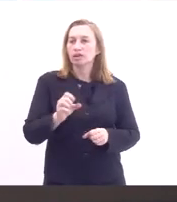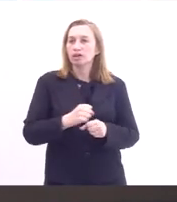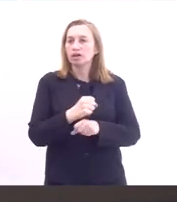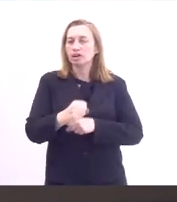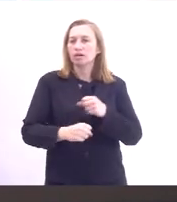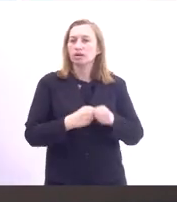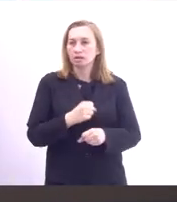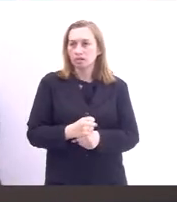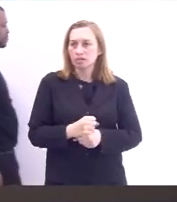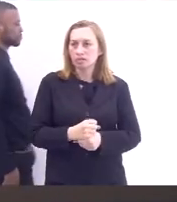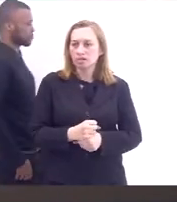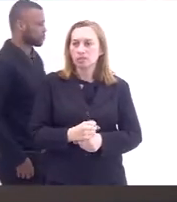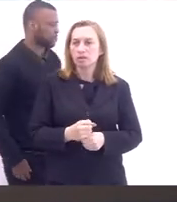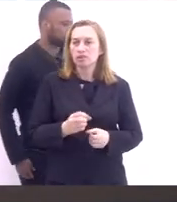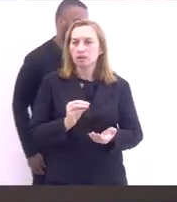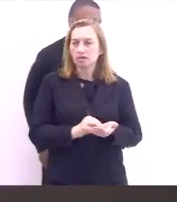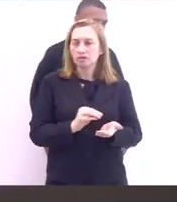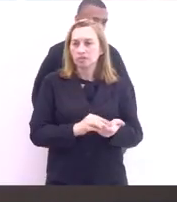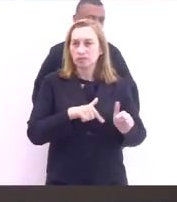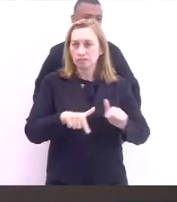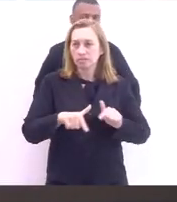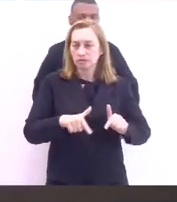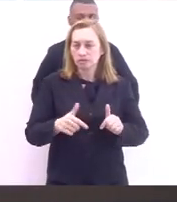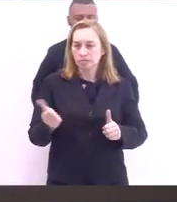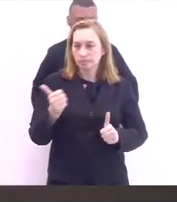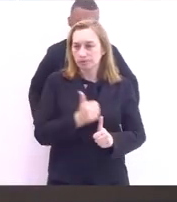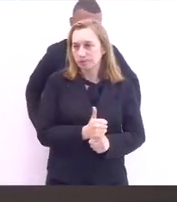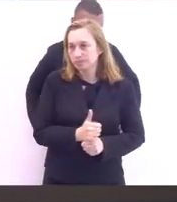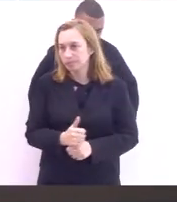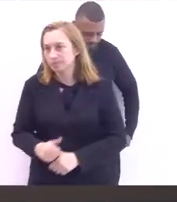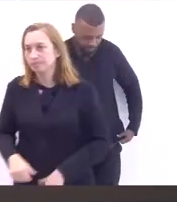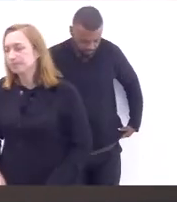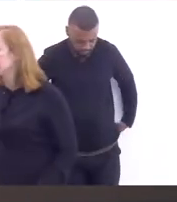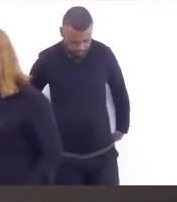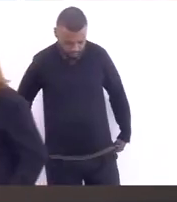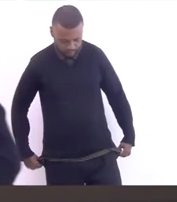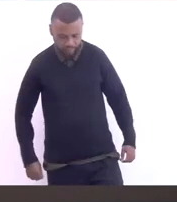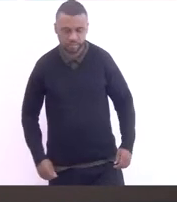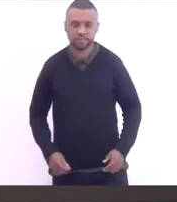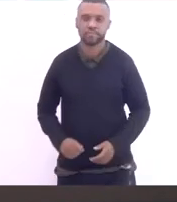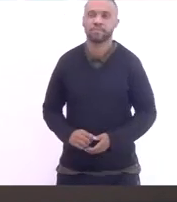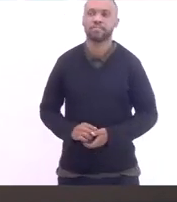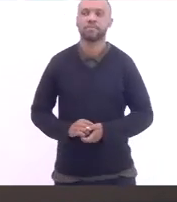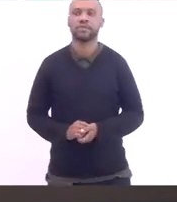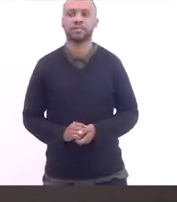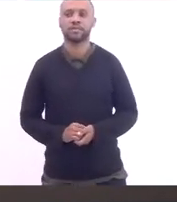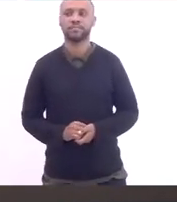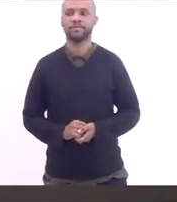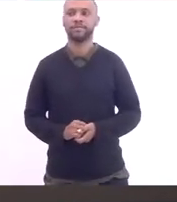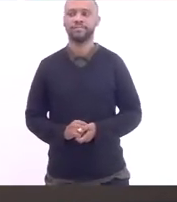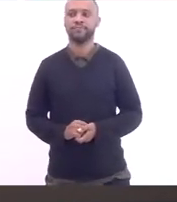e a taxa de desemprego continua no céu e a renda não cresce,